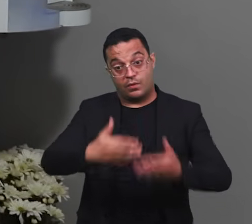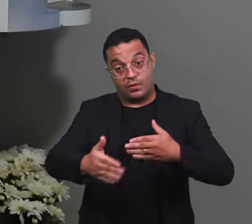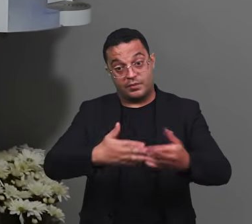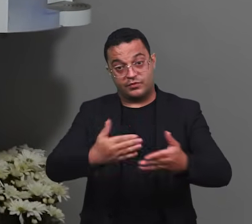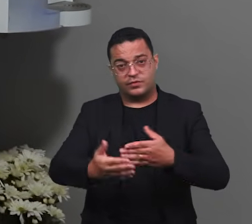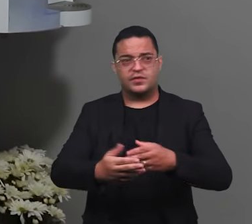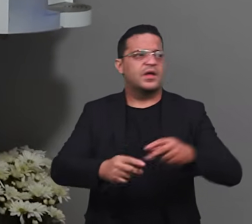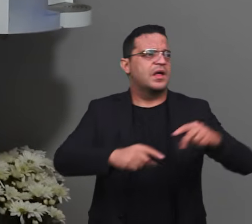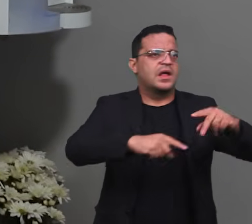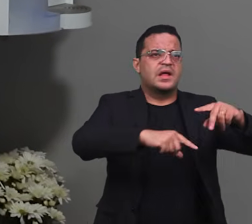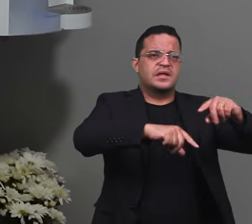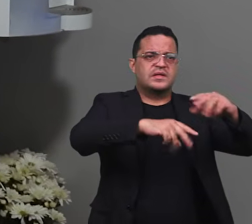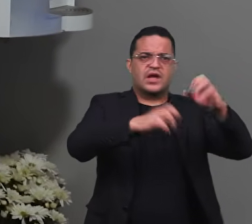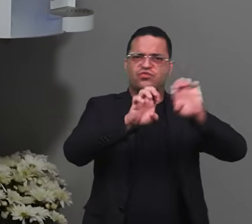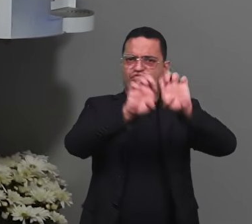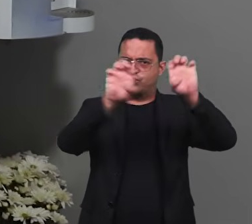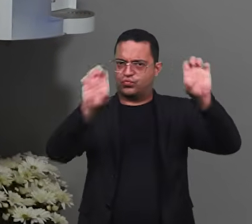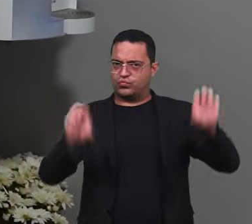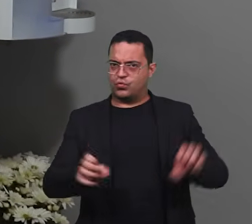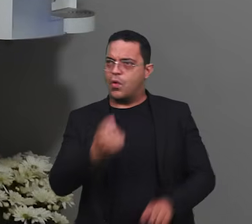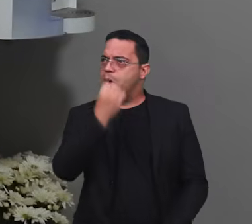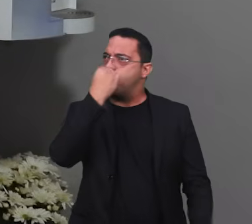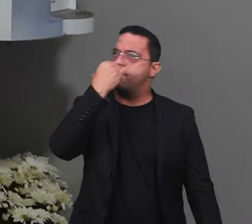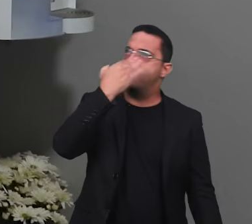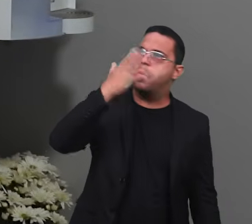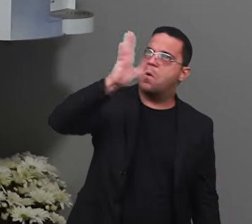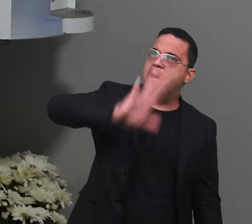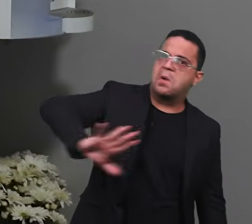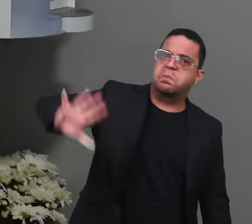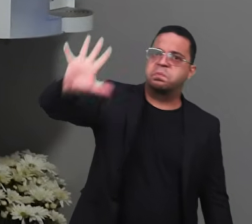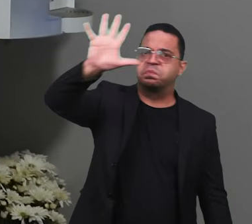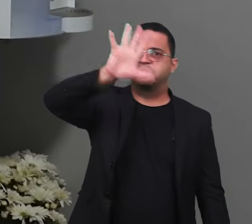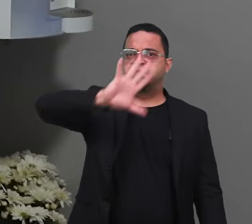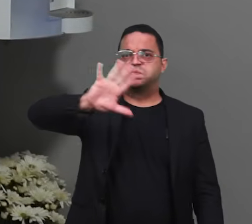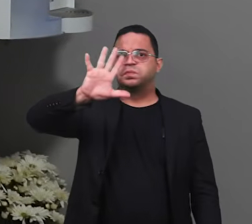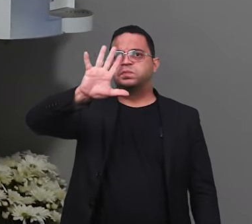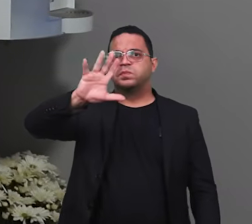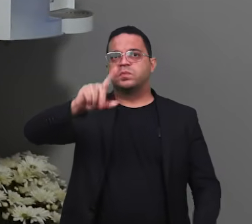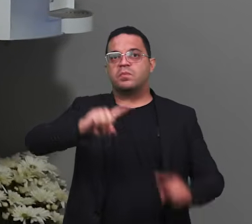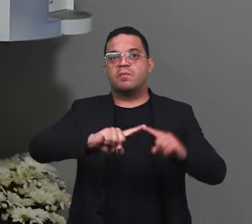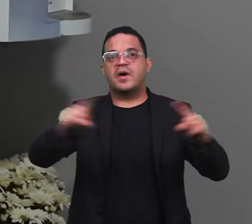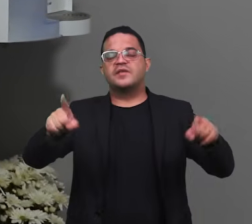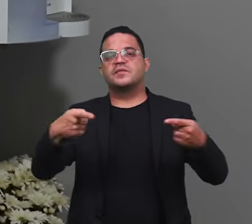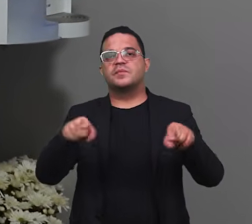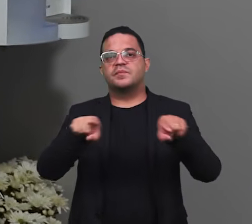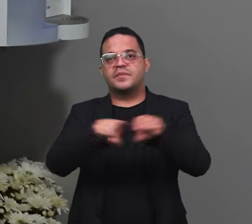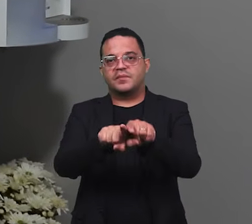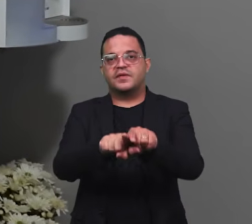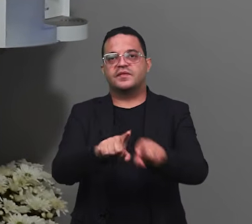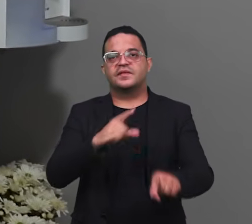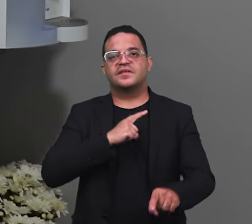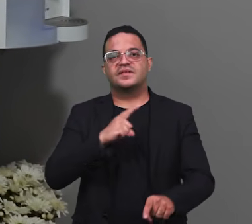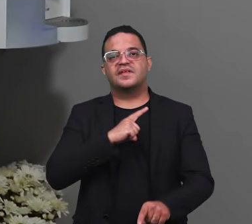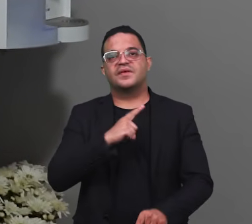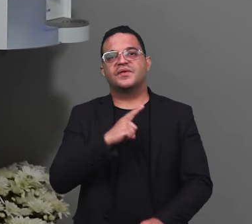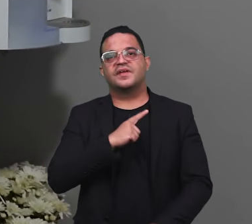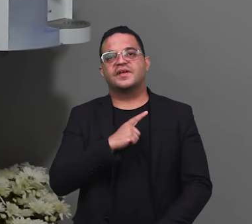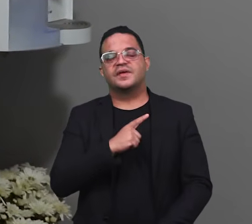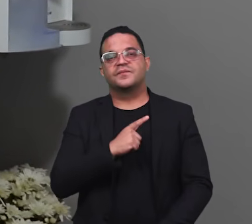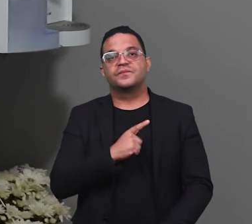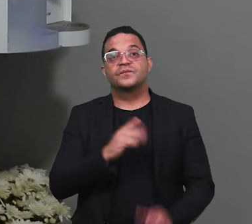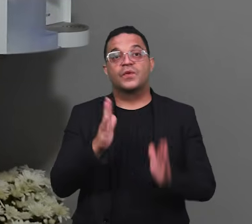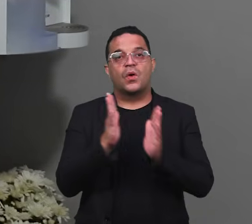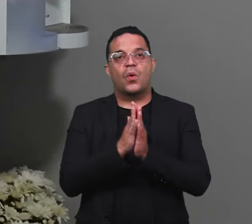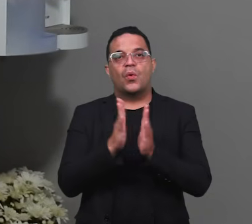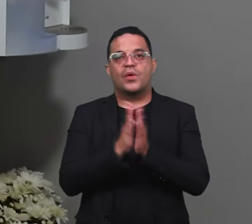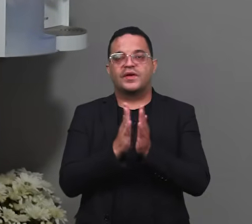que além do material, alguns até se surpreendem, né? Eu achava que era só um tratamento, só a medicação, mas tem também a oração. Então